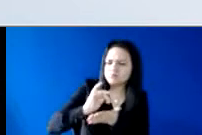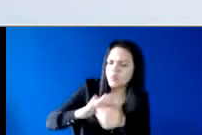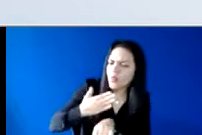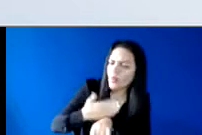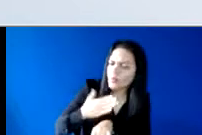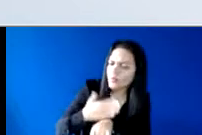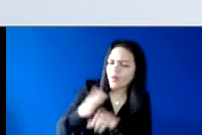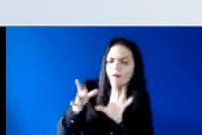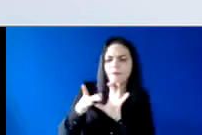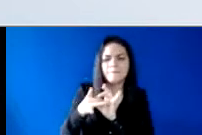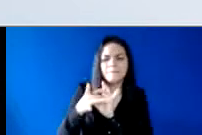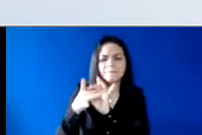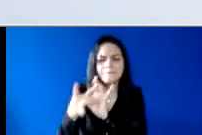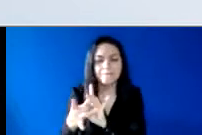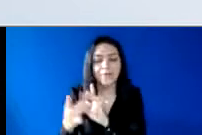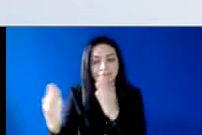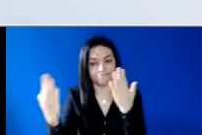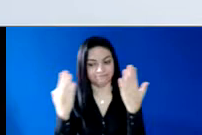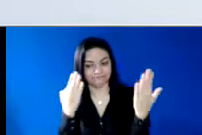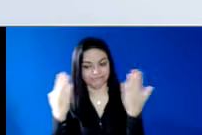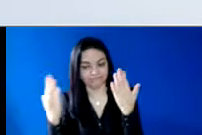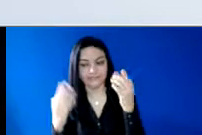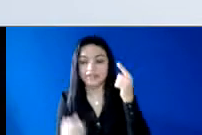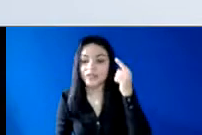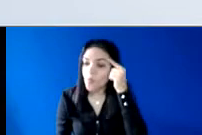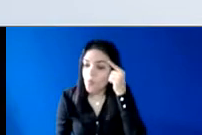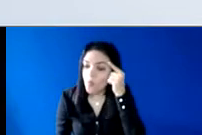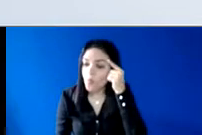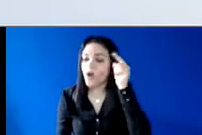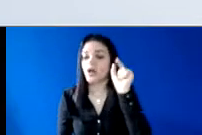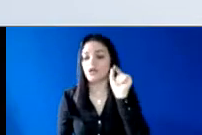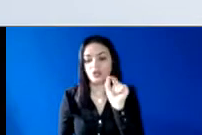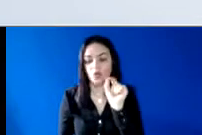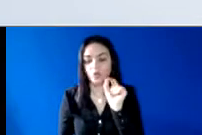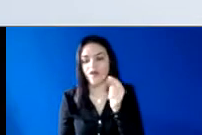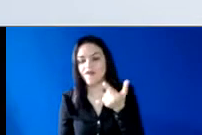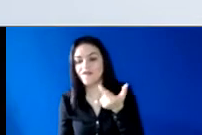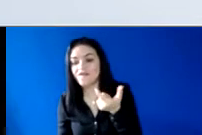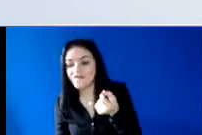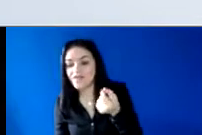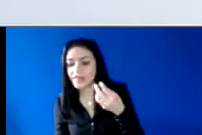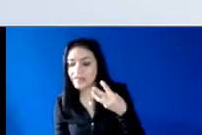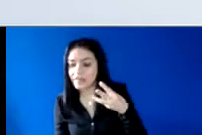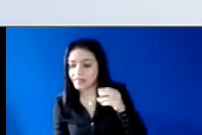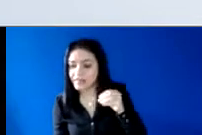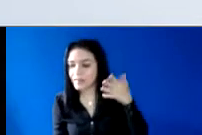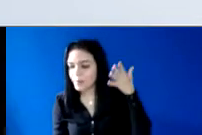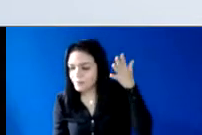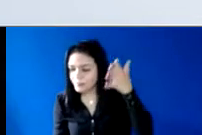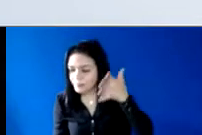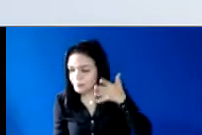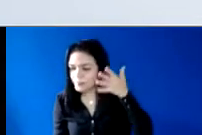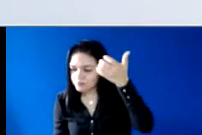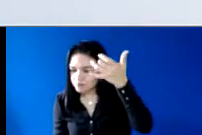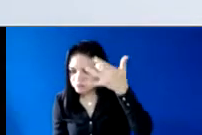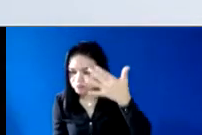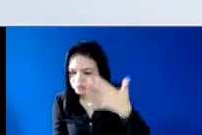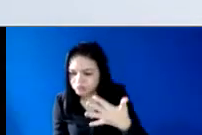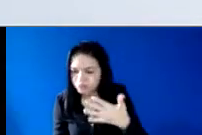comparação. Então, a ideia aqui desses 20 ou 30 minutos que eu vou lhes falar é exatamente fazer